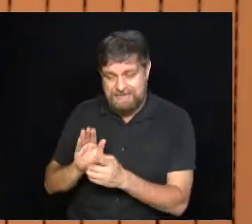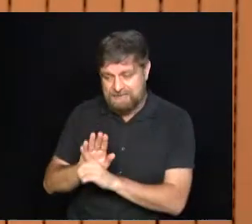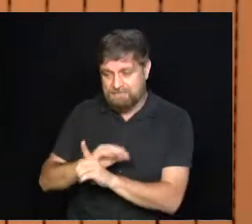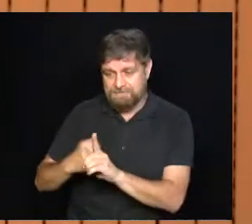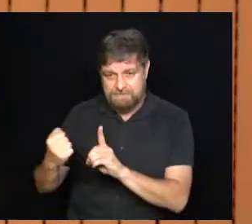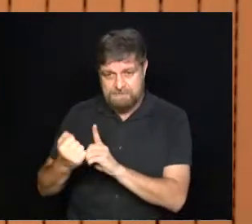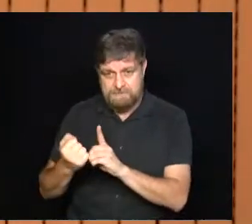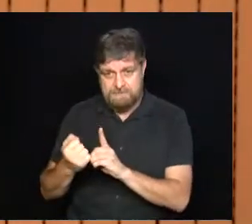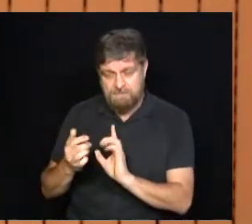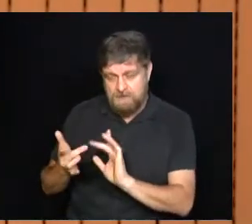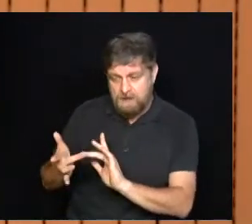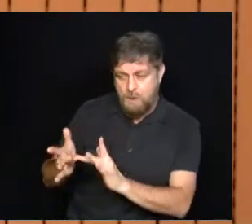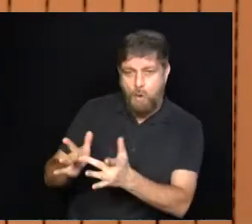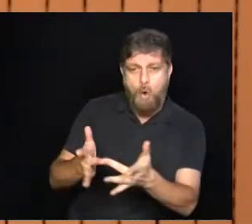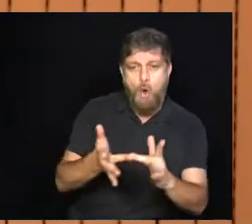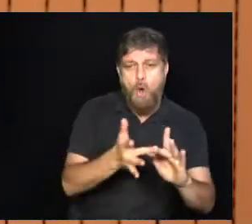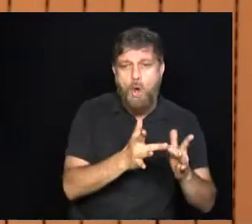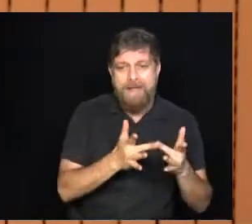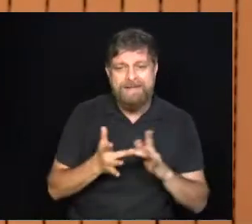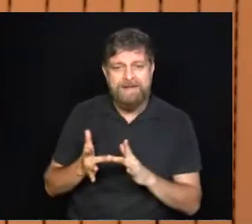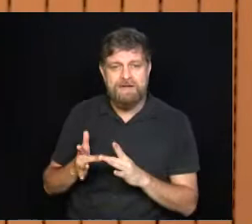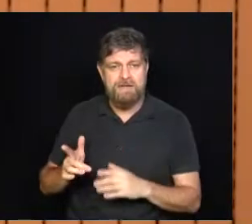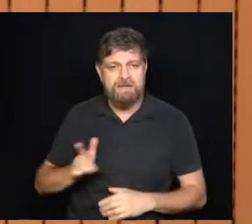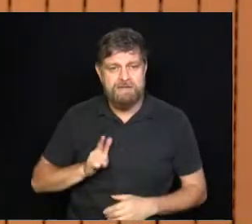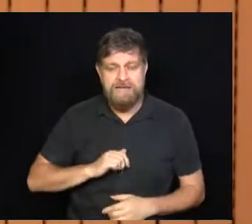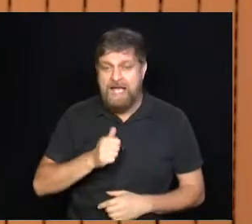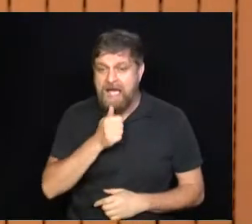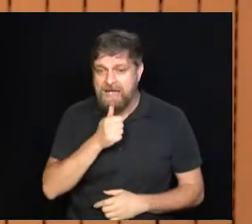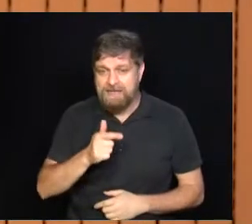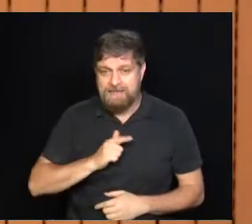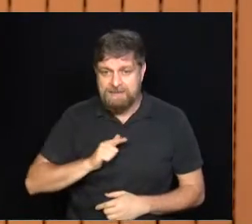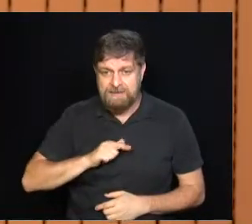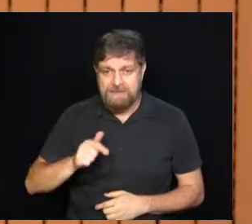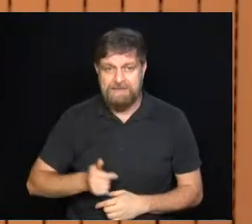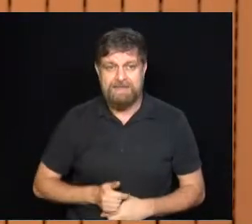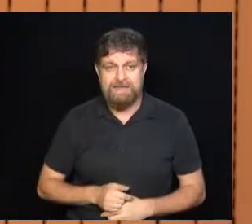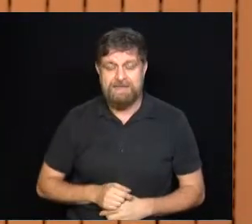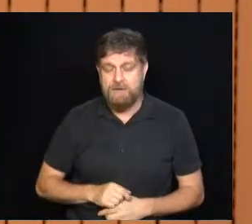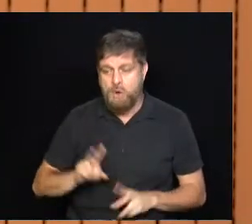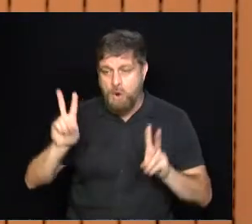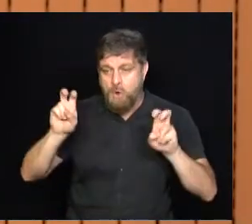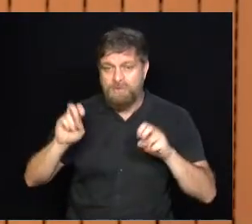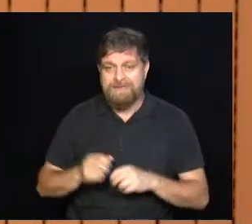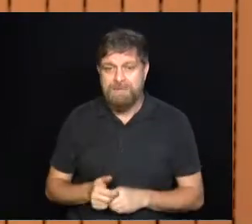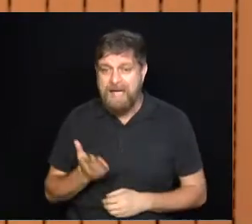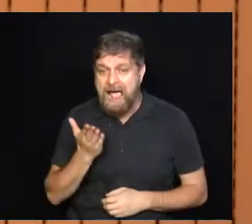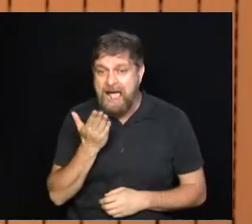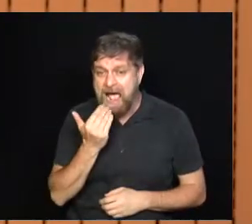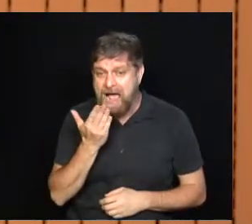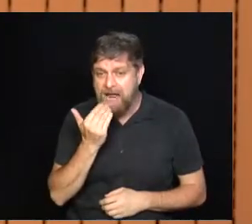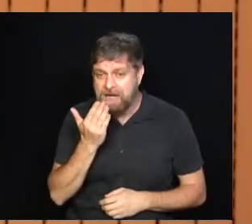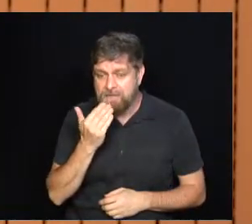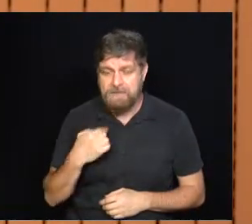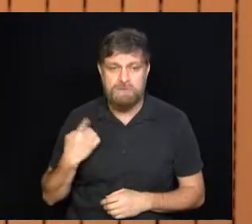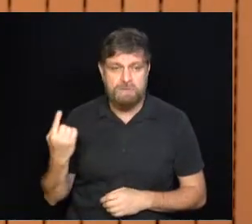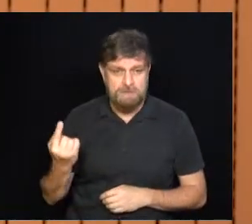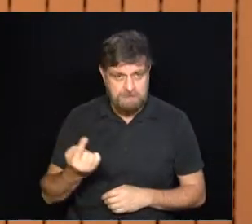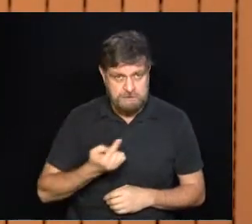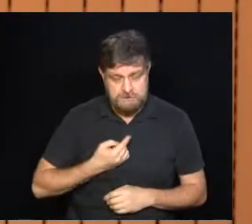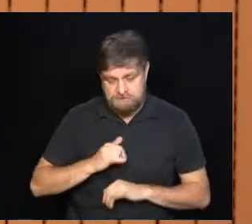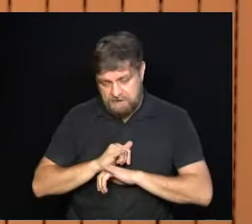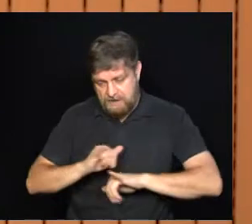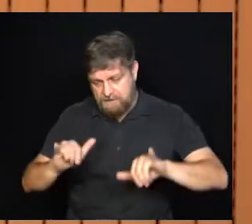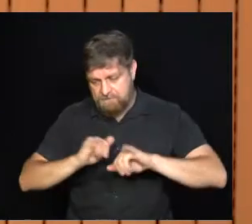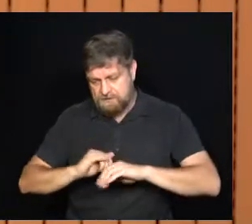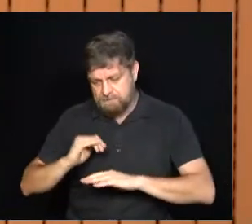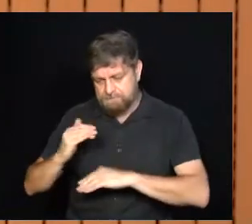permeia todas as diretorias ali, que ainda tem a questão da segurança alimentar. Então, a Marne vai falar desse avanço, porque é importante